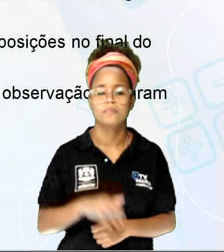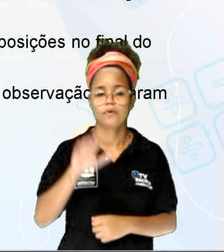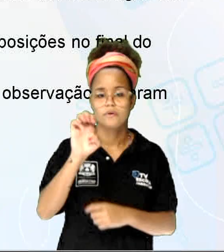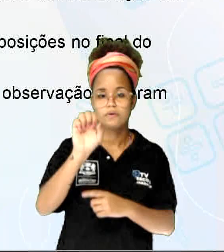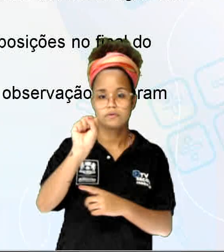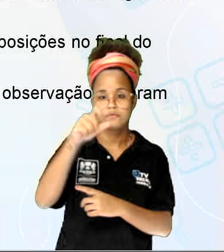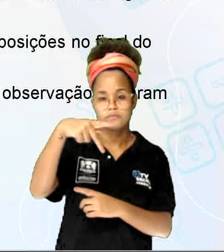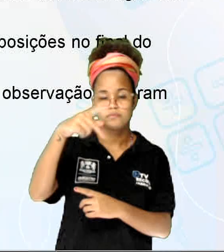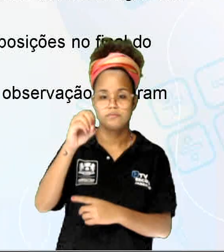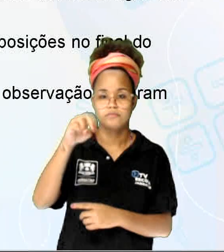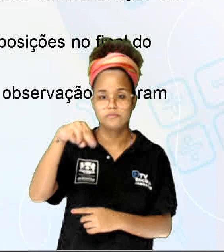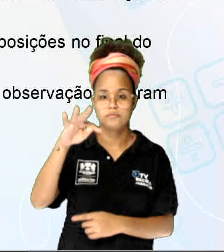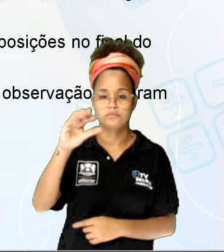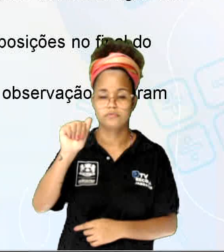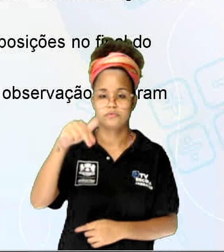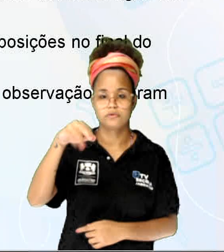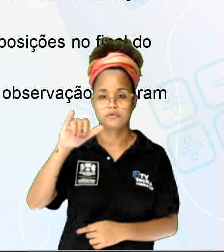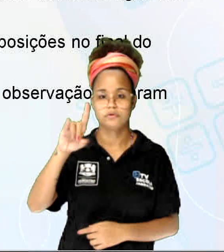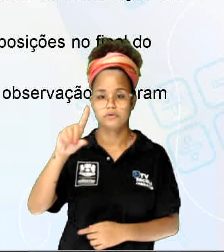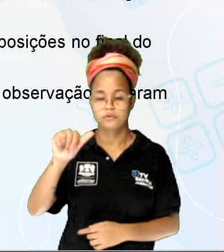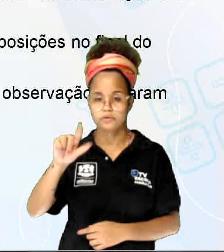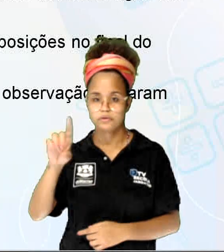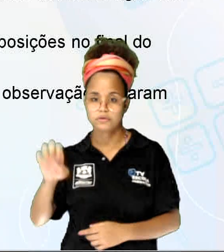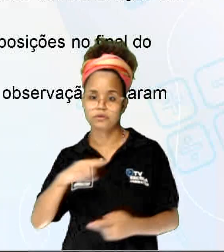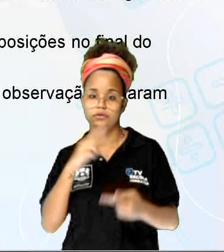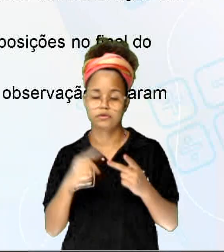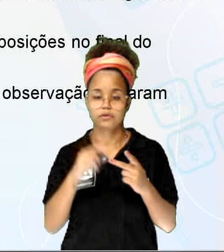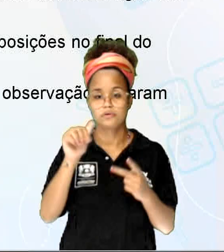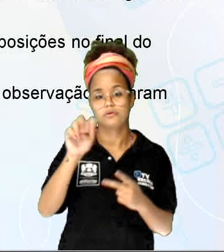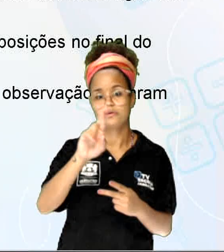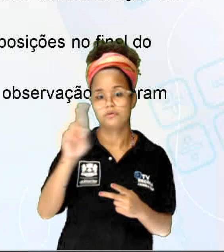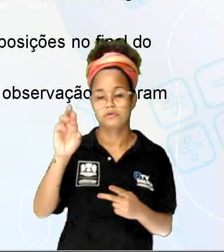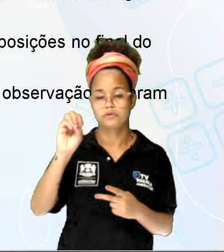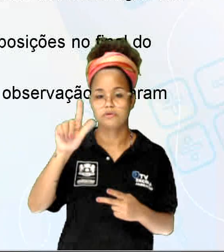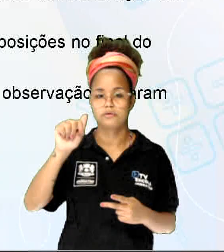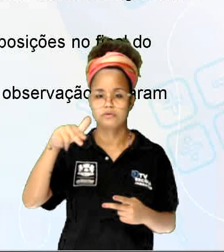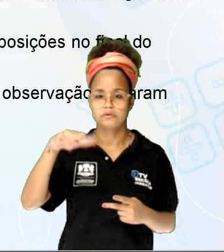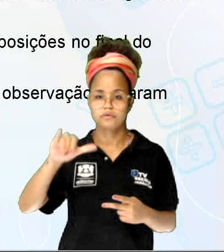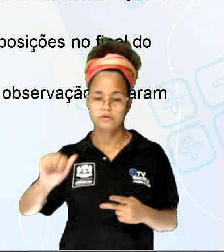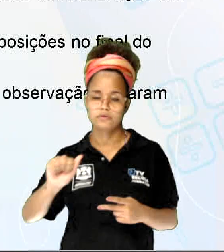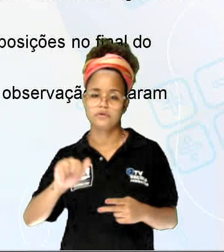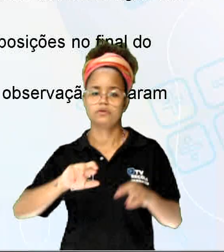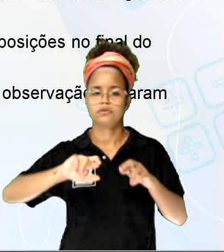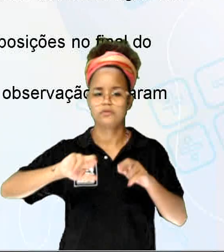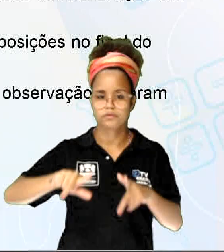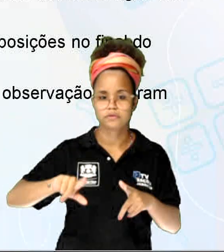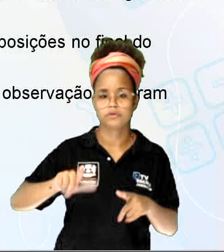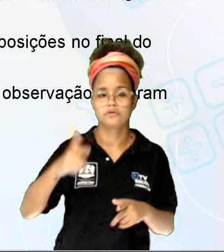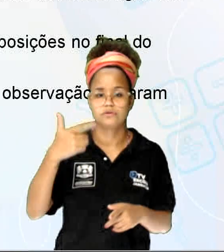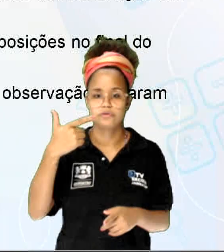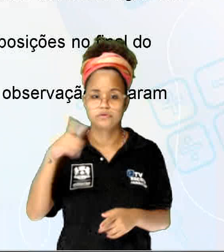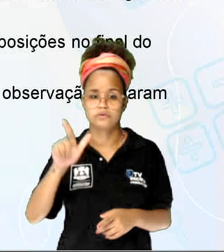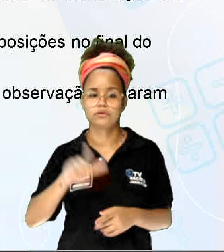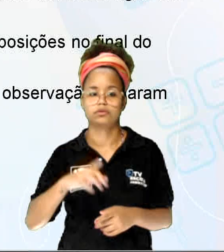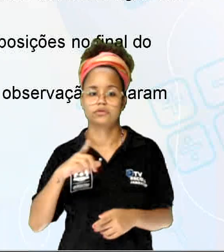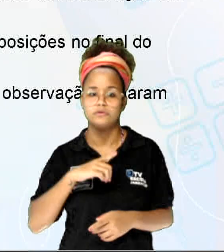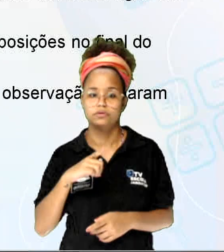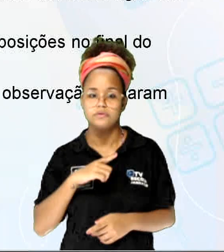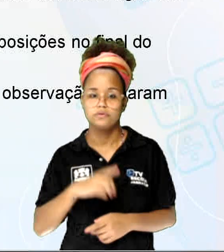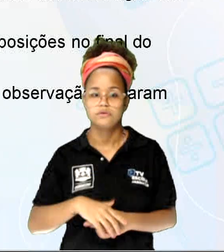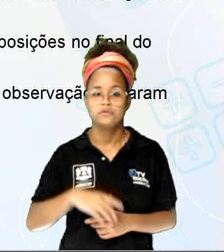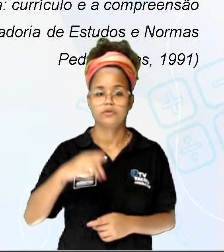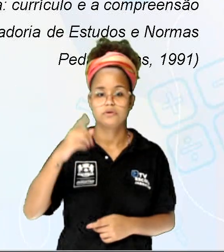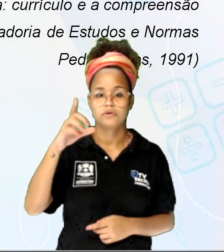arrogância versus prolixidade e observação tornaram Ana Dragão despachada e